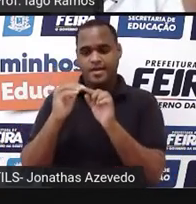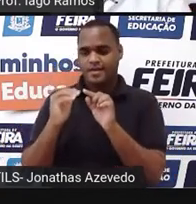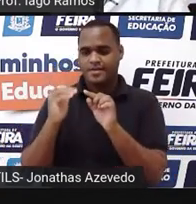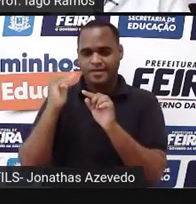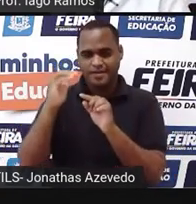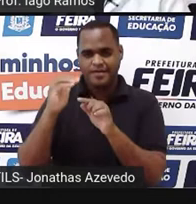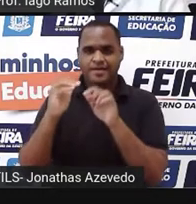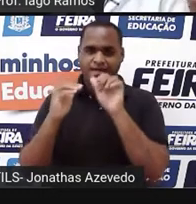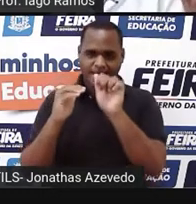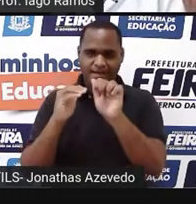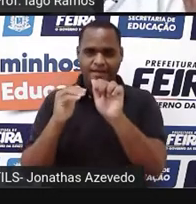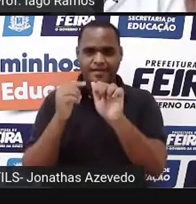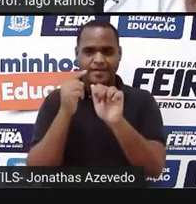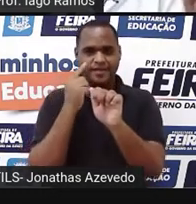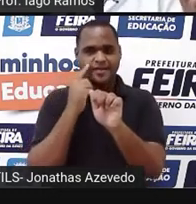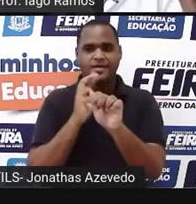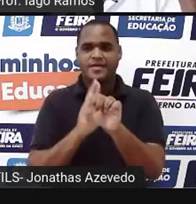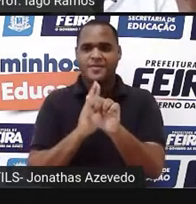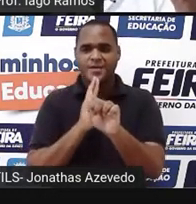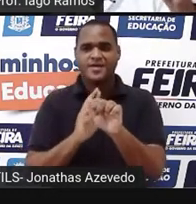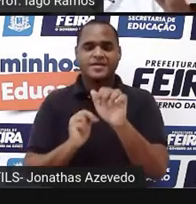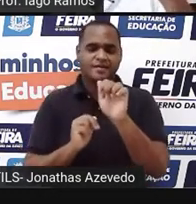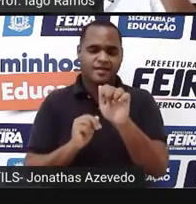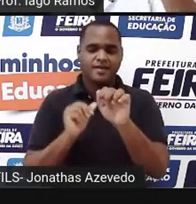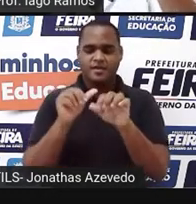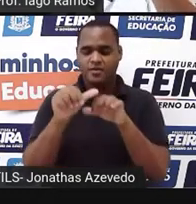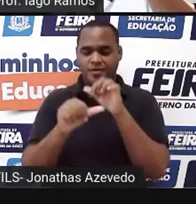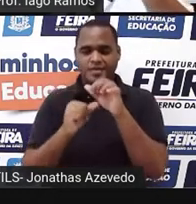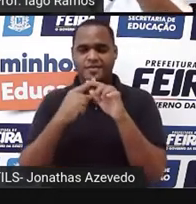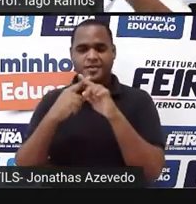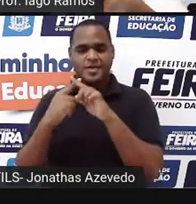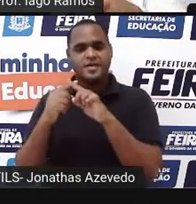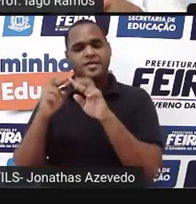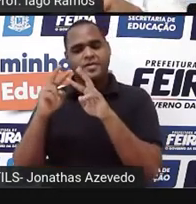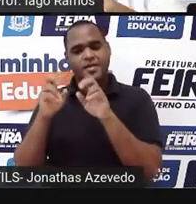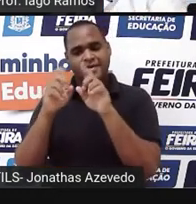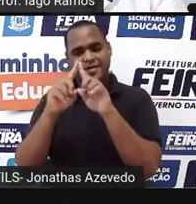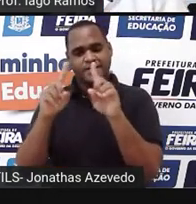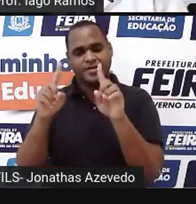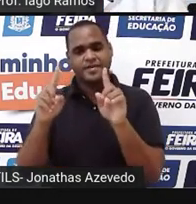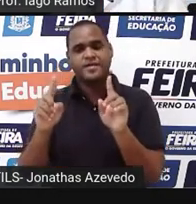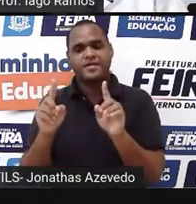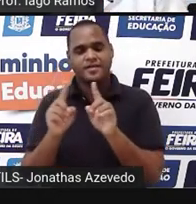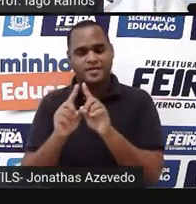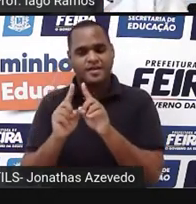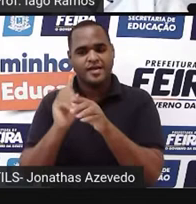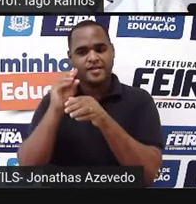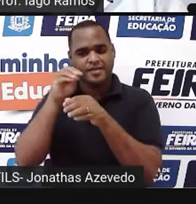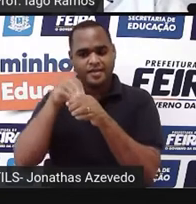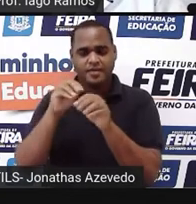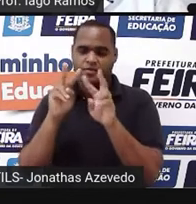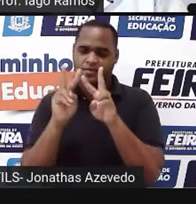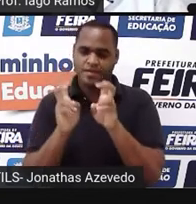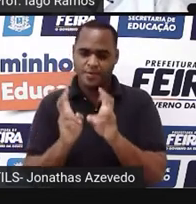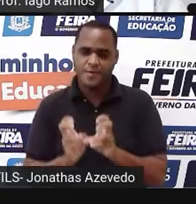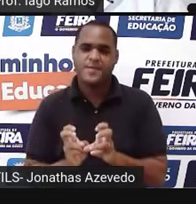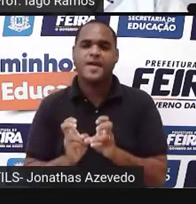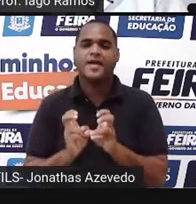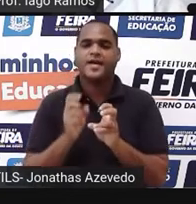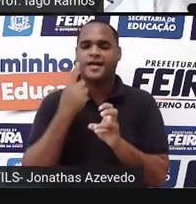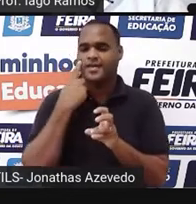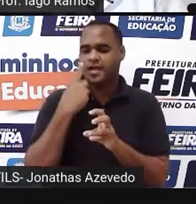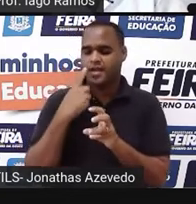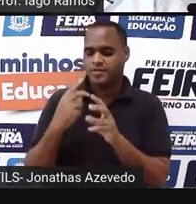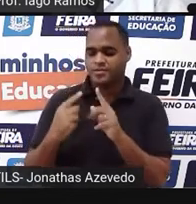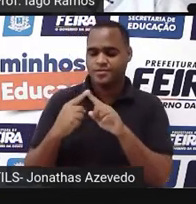coeficiente A, que é o coeficiente que multiplica o termo quadrático, e o termo quadrático é esse que está elevado